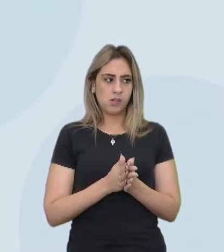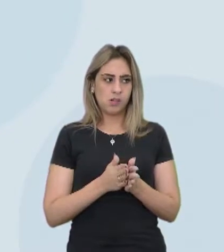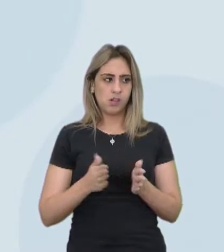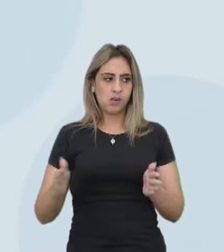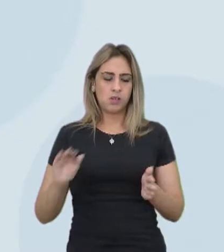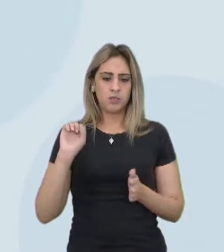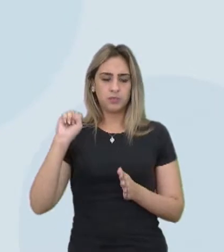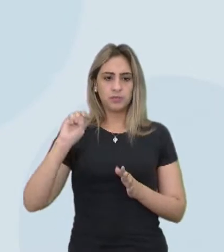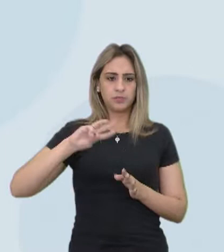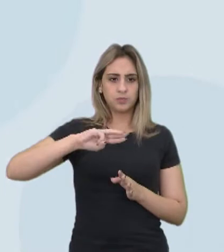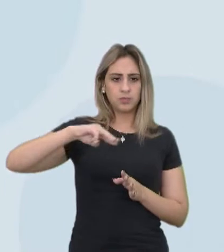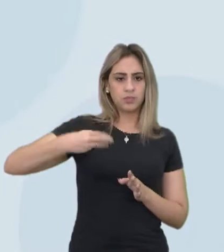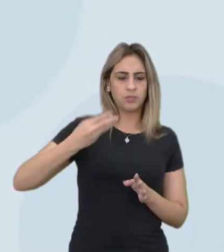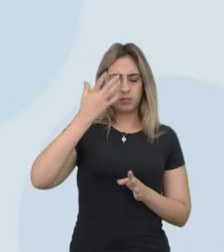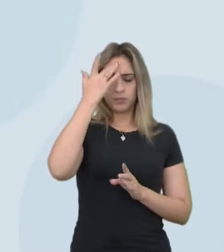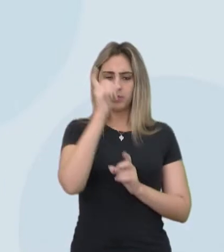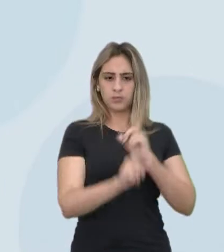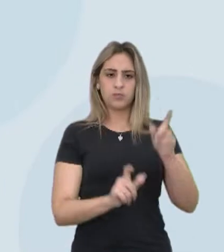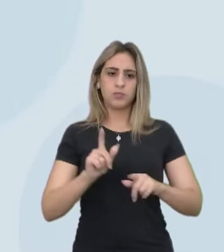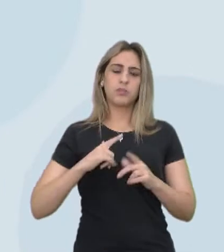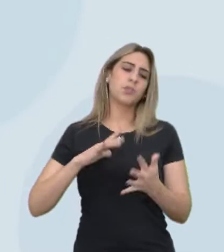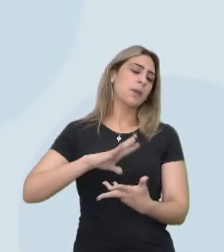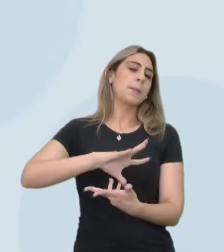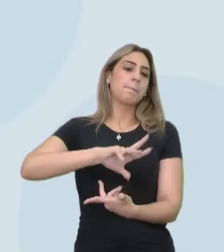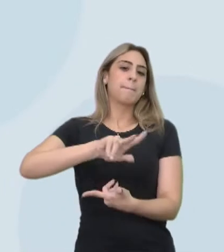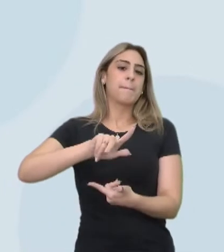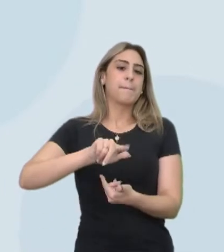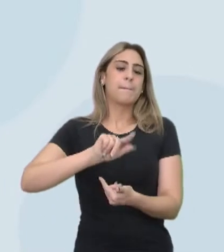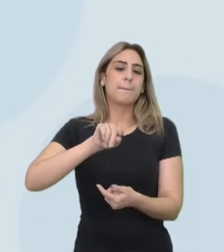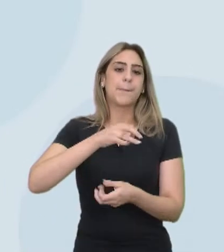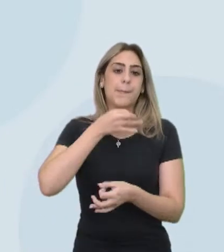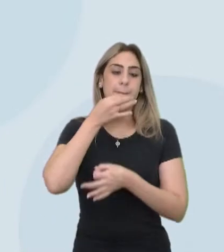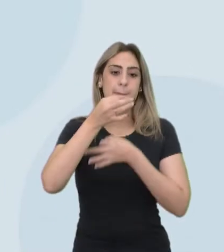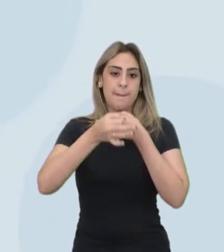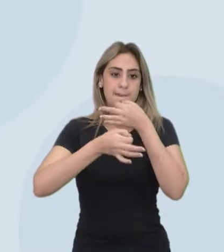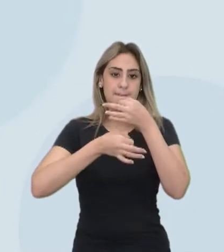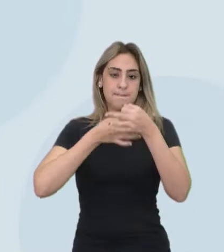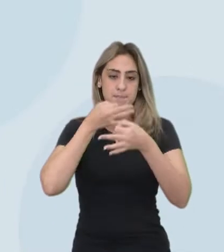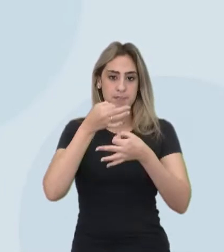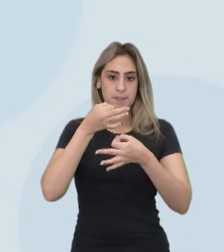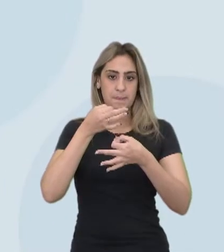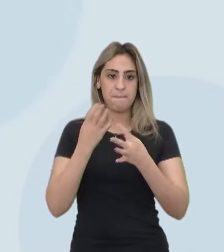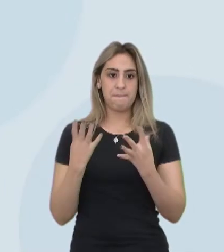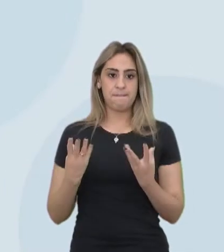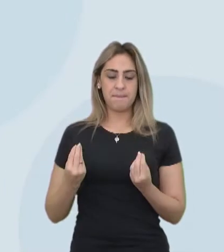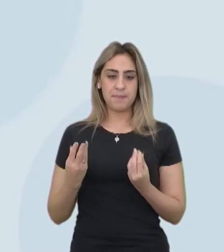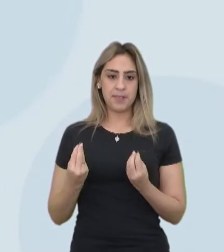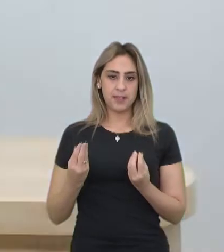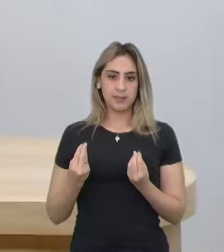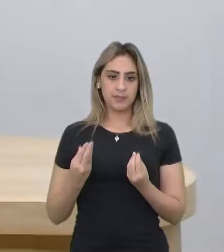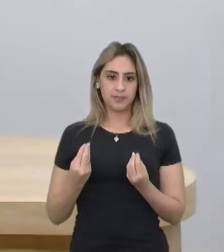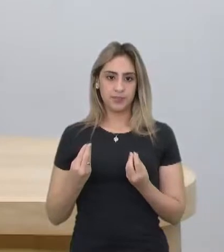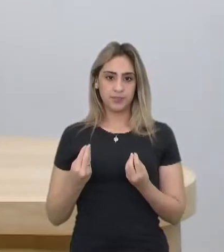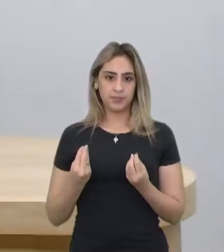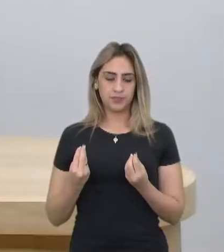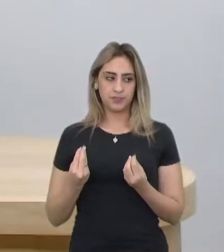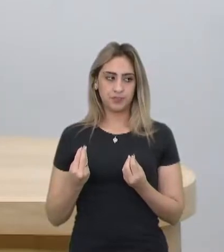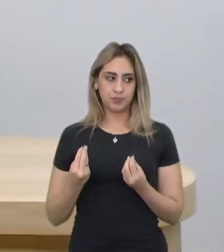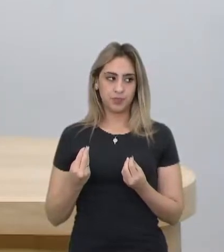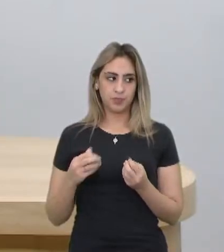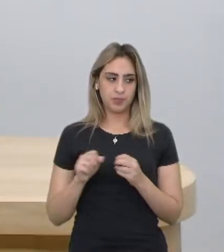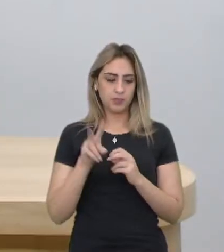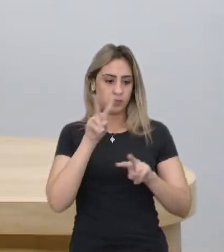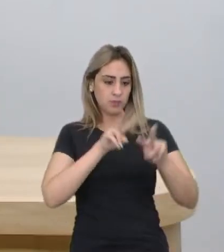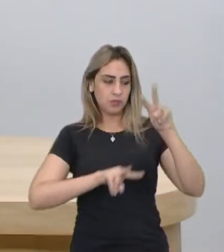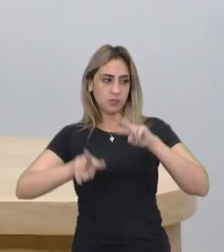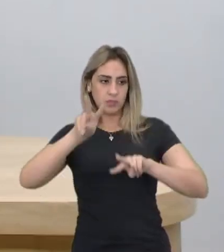8 bilhões de habitantes no planeta. Então, é um assunto que está aí bastante, com uma